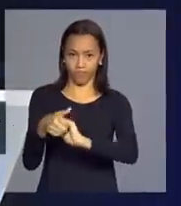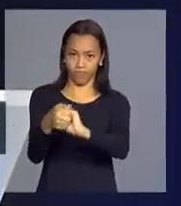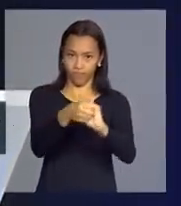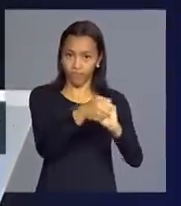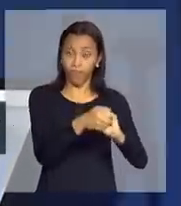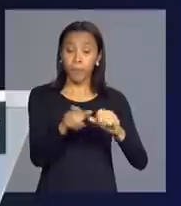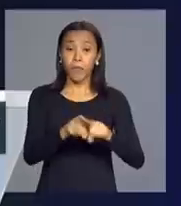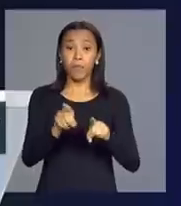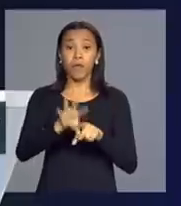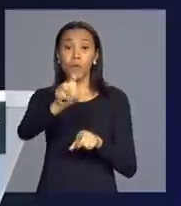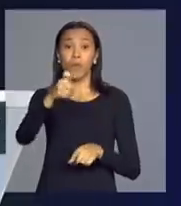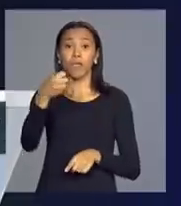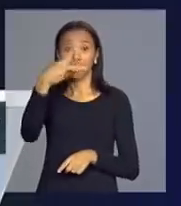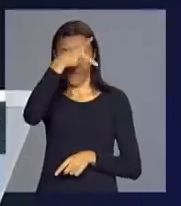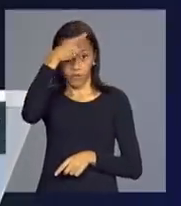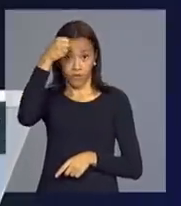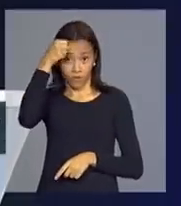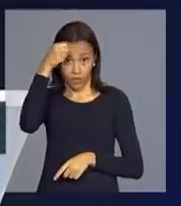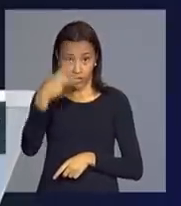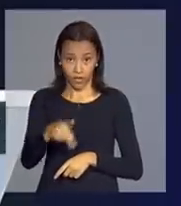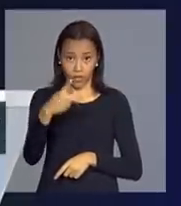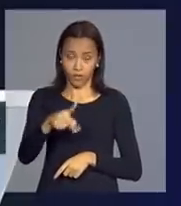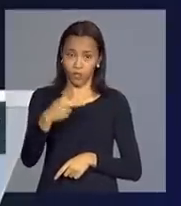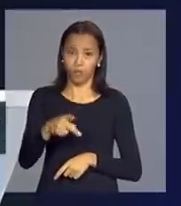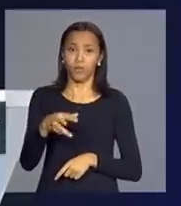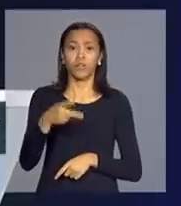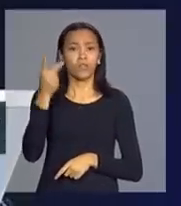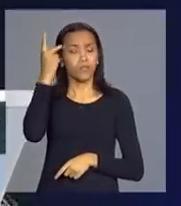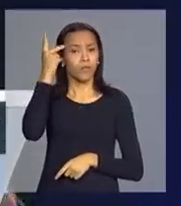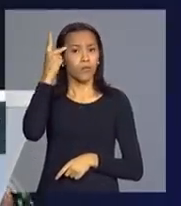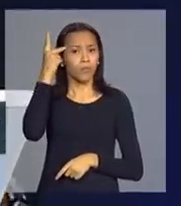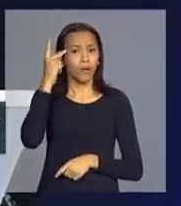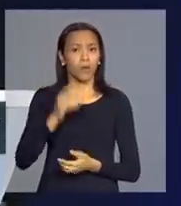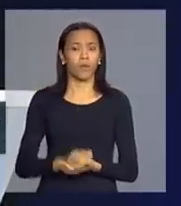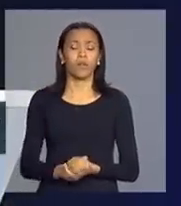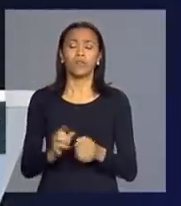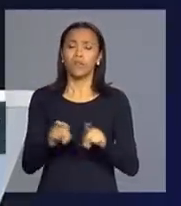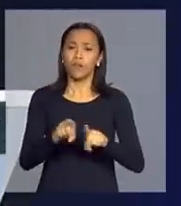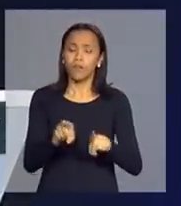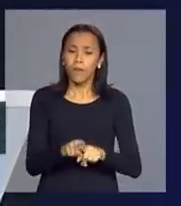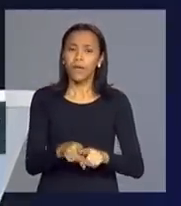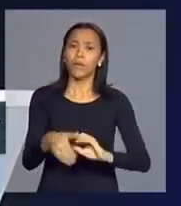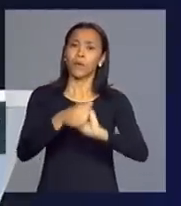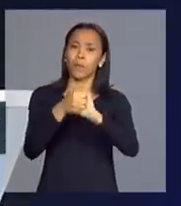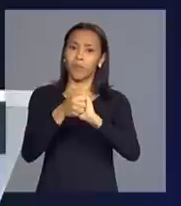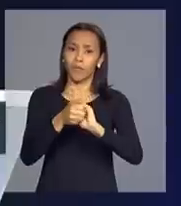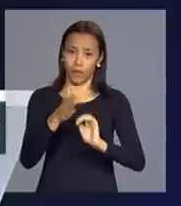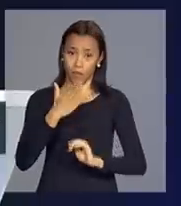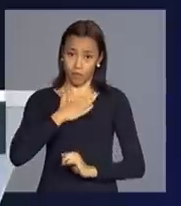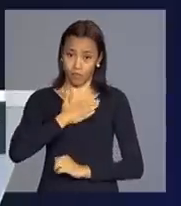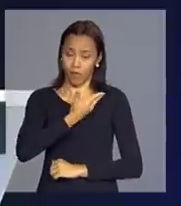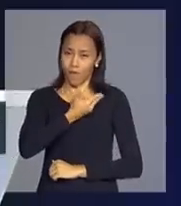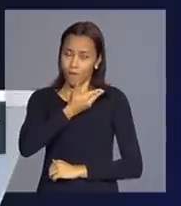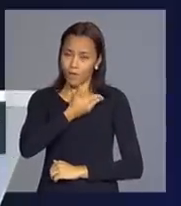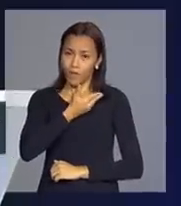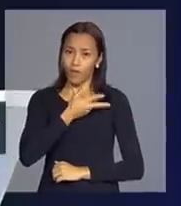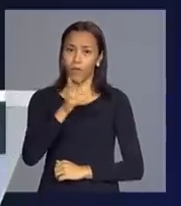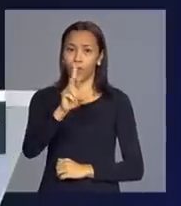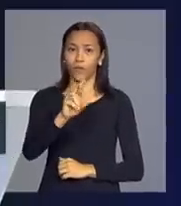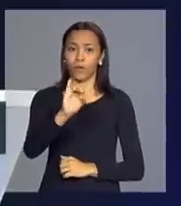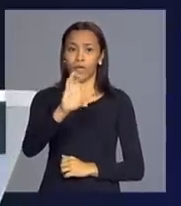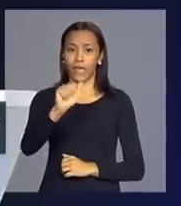o ex-prefeito de São Paulo, Gilberto Kassab. Queria cumprimentar meu querido amigo Ricardo